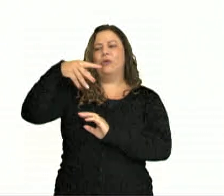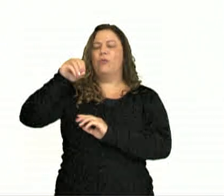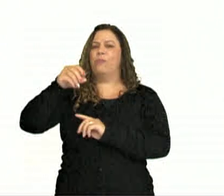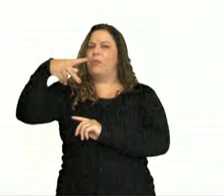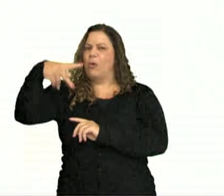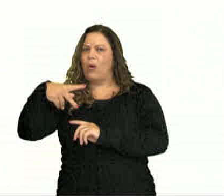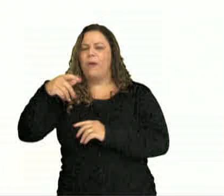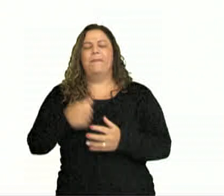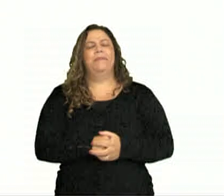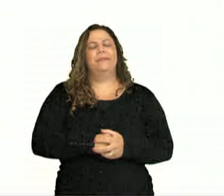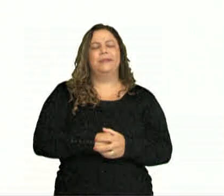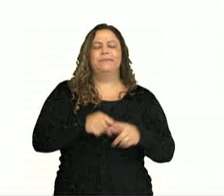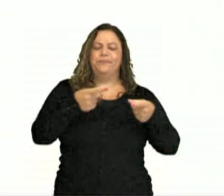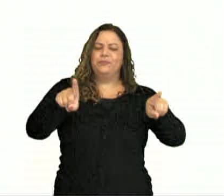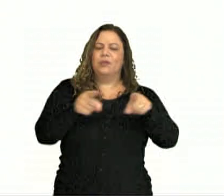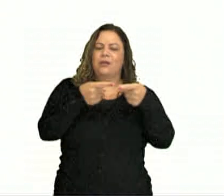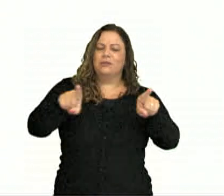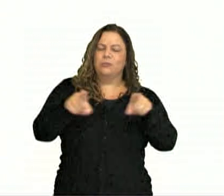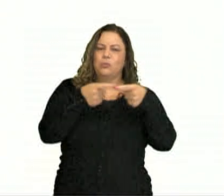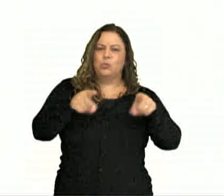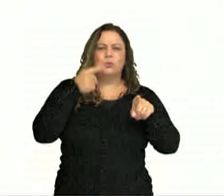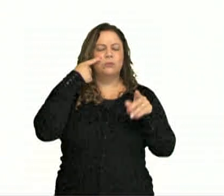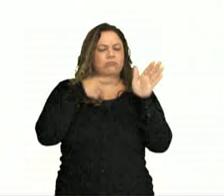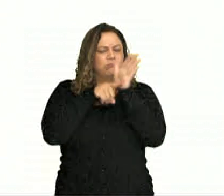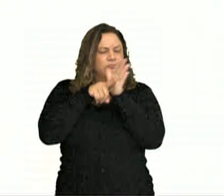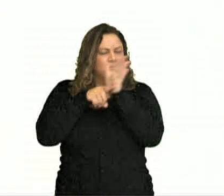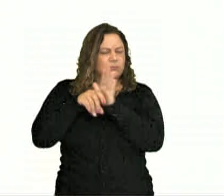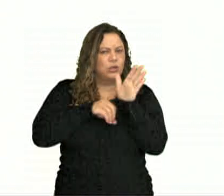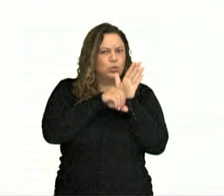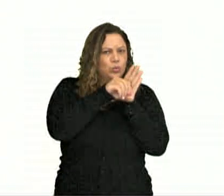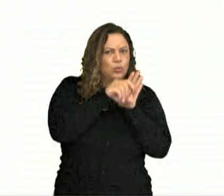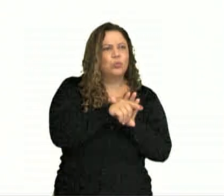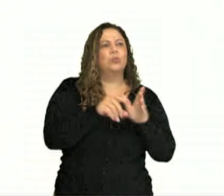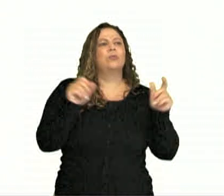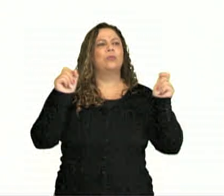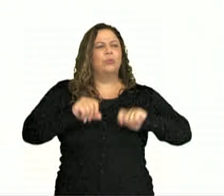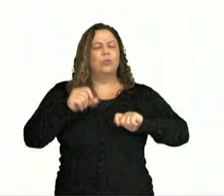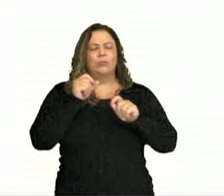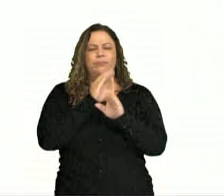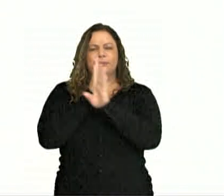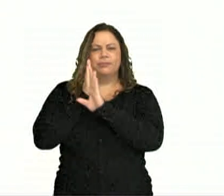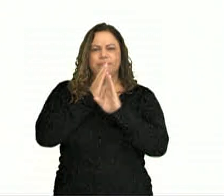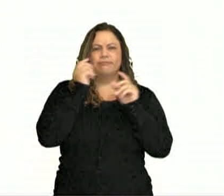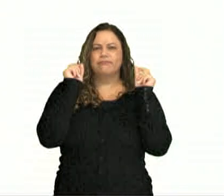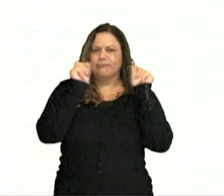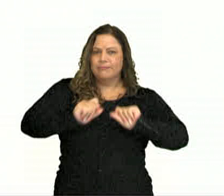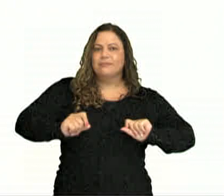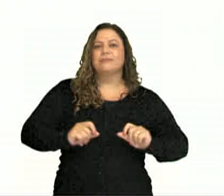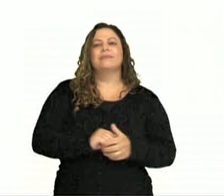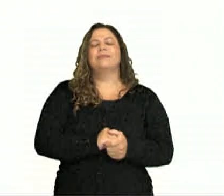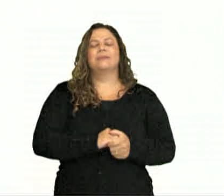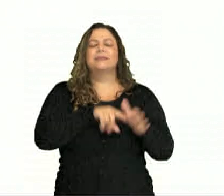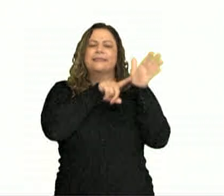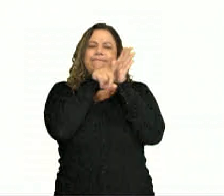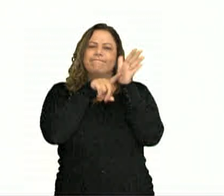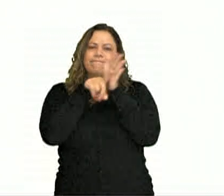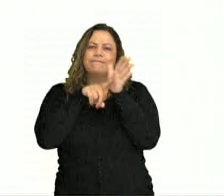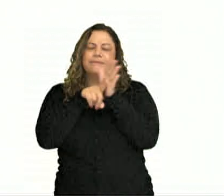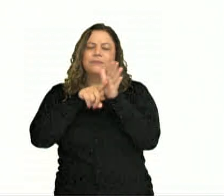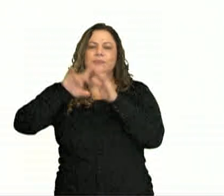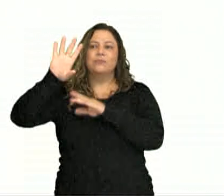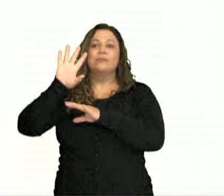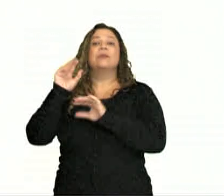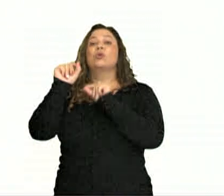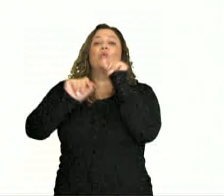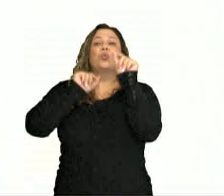muito. Basta pesquisar no Google Trends a curva ascendente de pesquisas sobre fenômeno